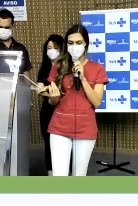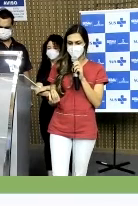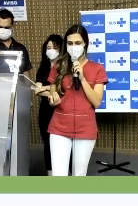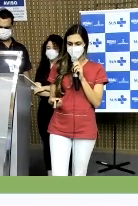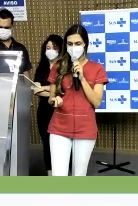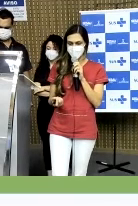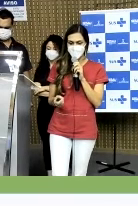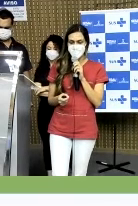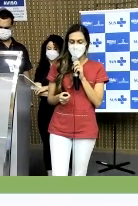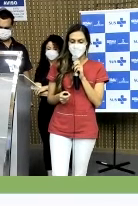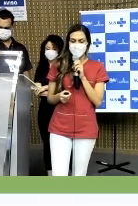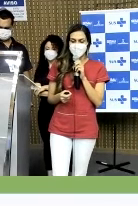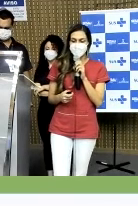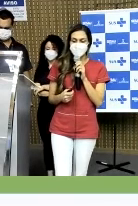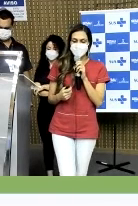ano de 2021,